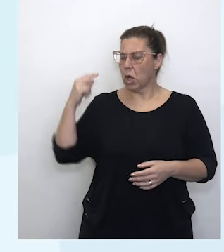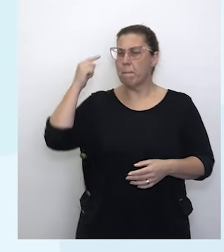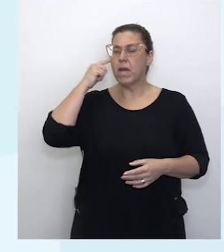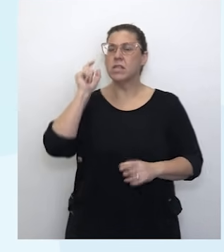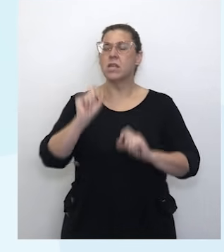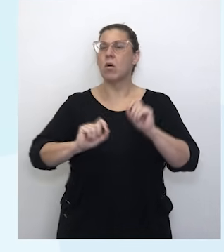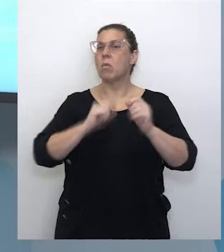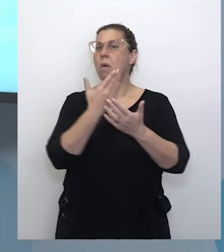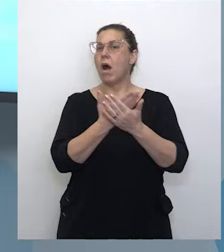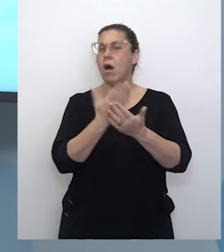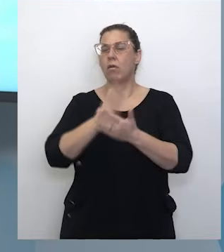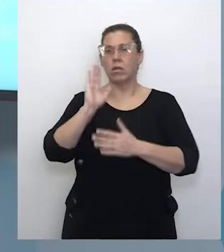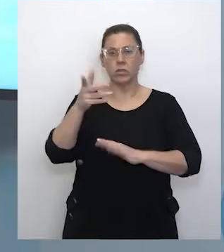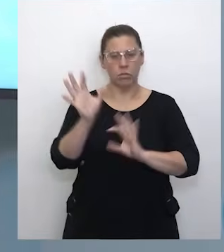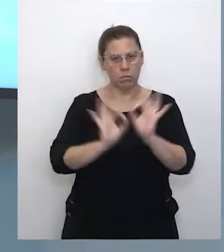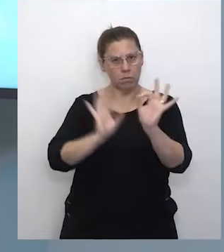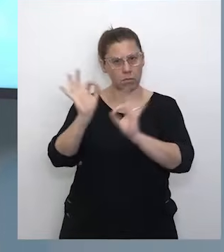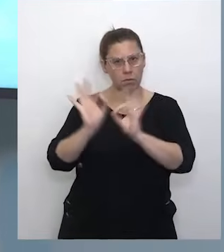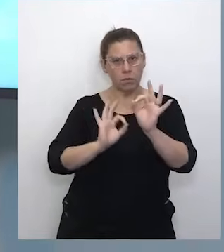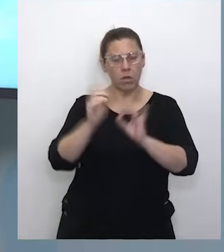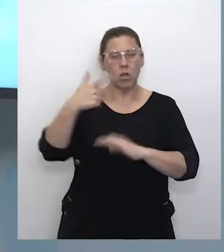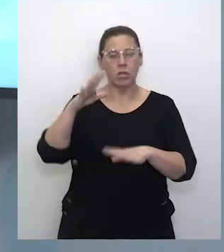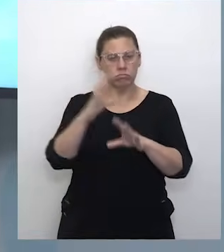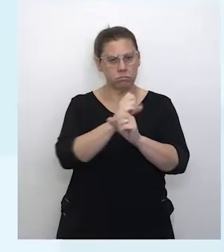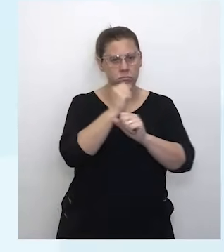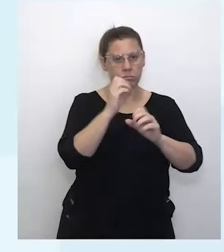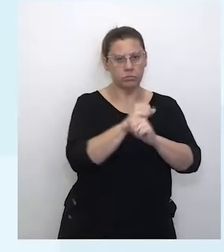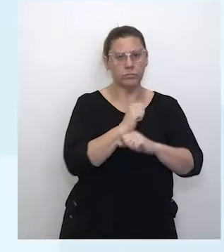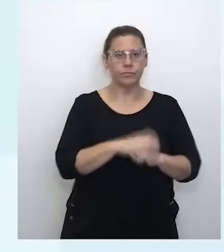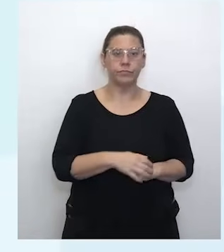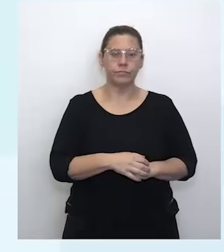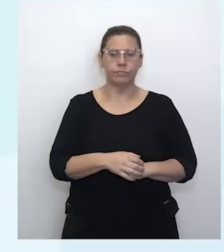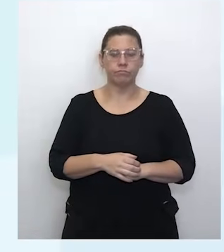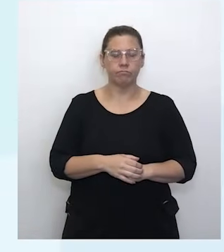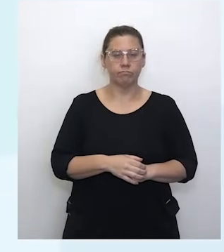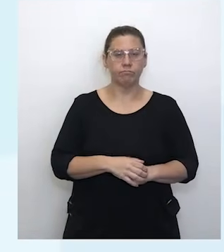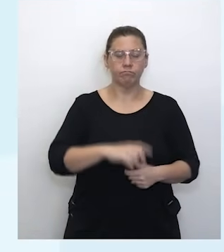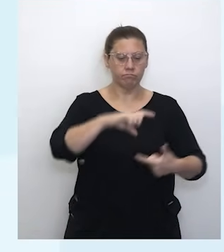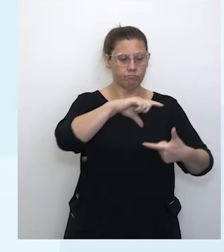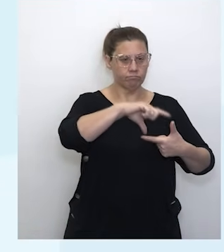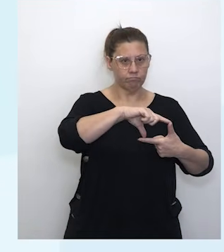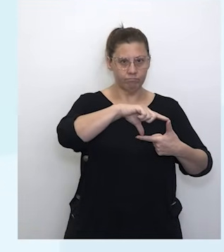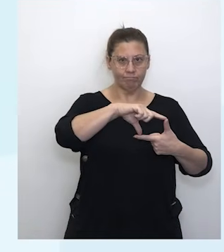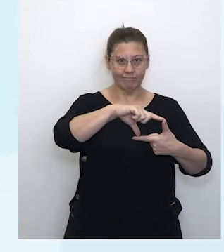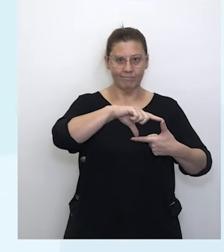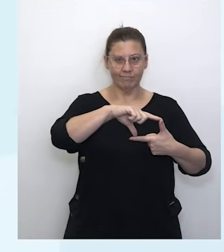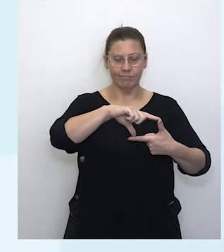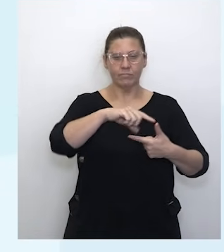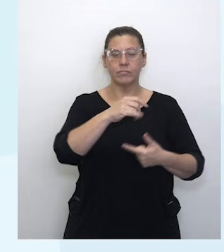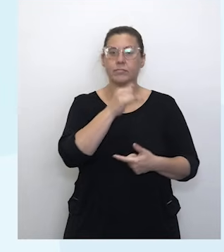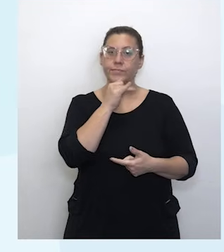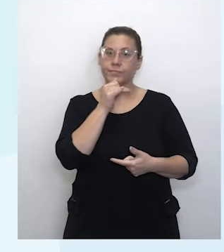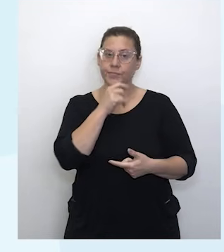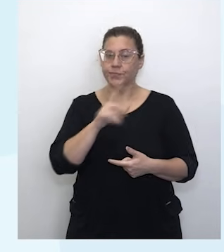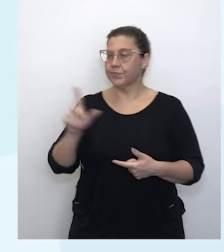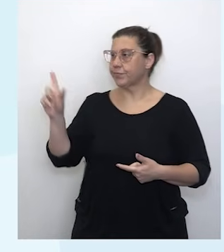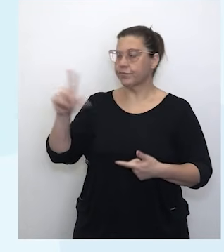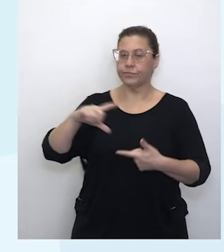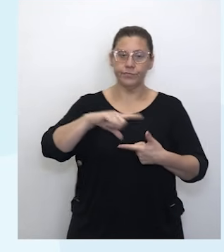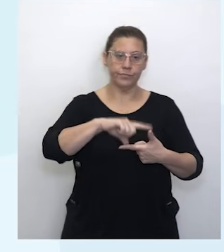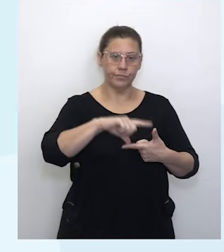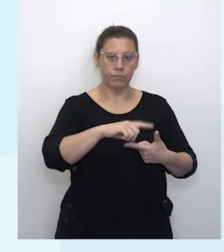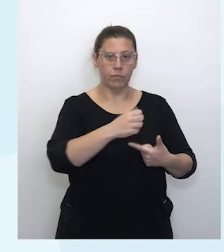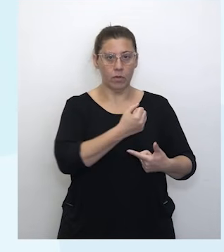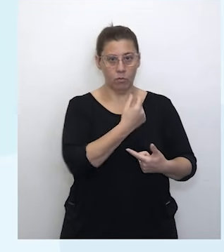pensem numa aula que a gente fez, que a gente estava calculando quadradinhos, né? A área de quadradinhos. Por exemplo, se o quadradinho tem